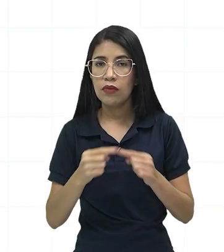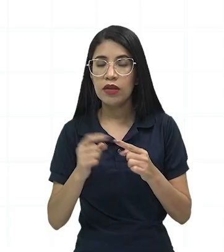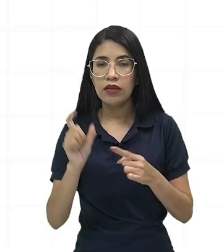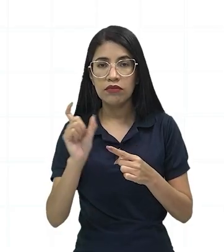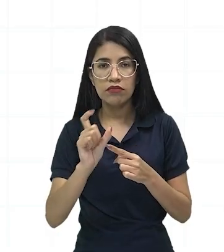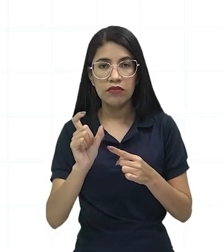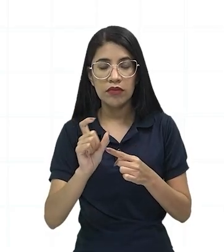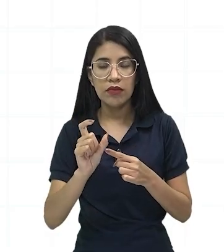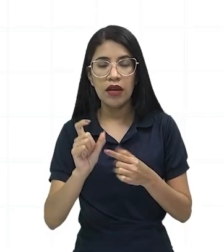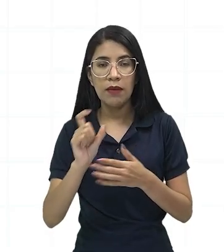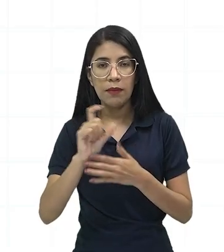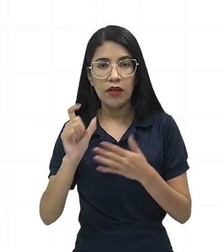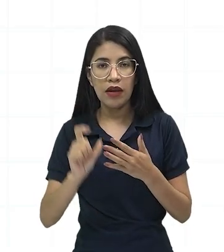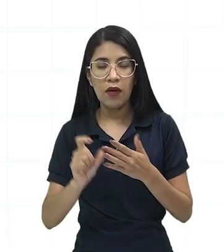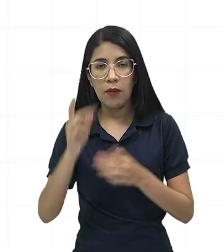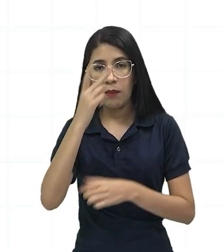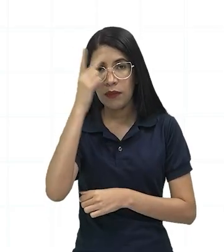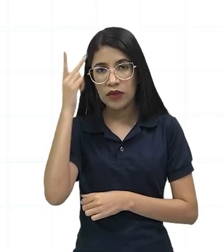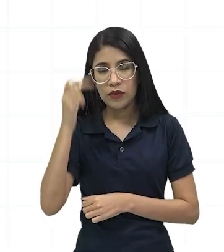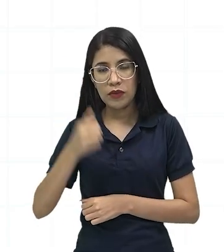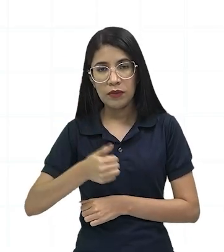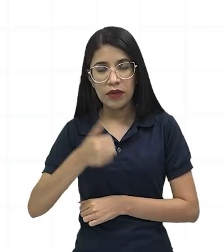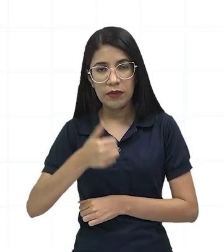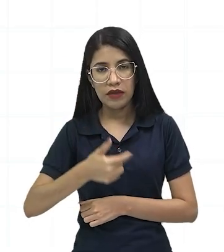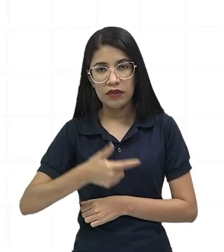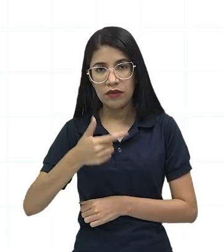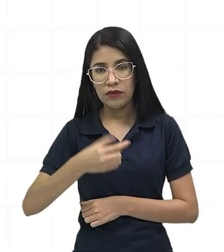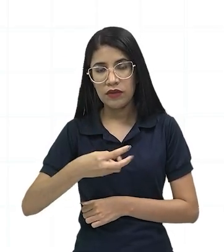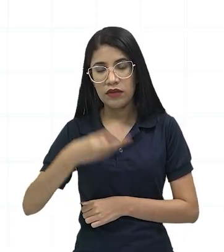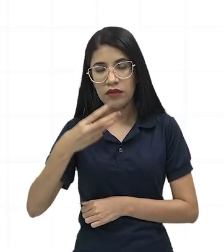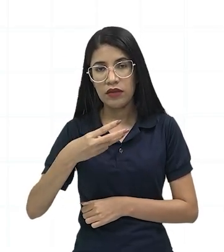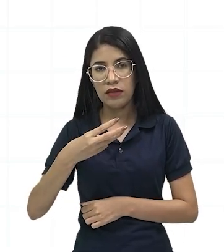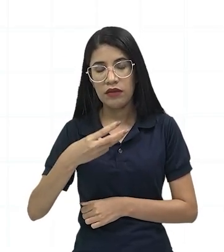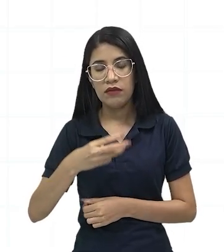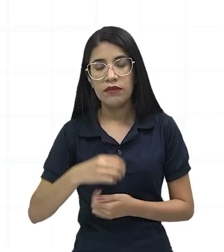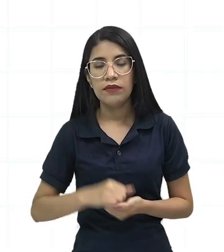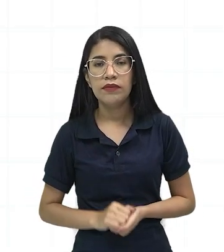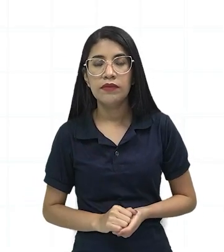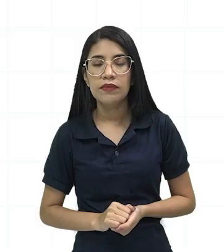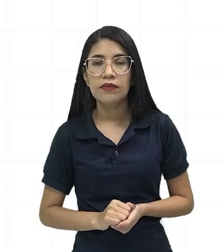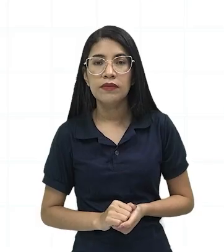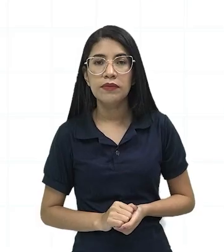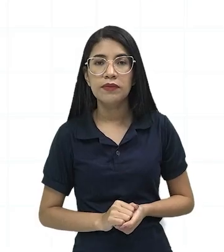plural. Quando eu falar de pessoa, primeira e segunda, terceira pessoa, primeira,